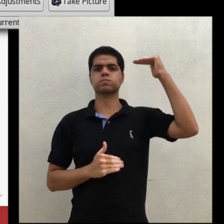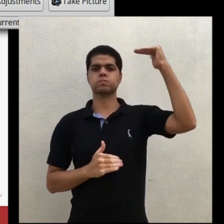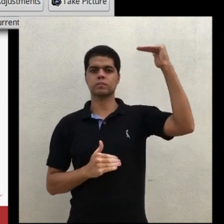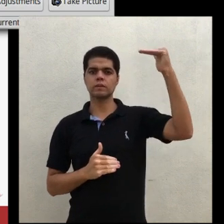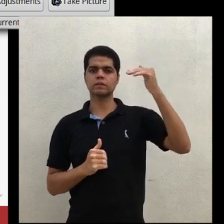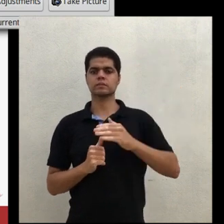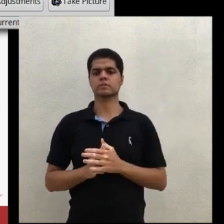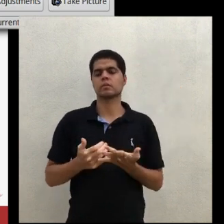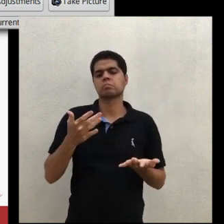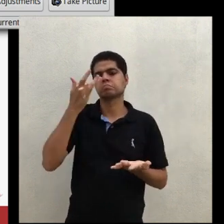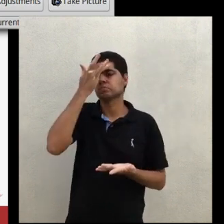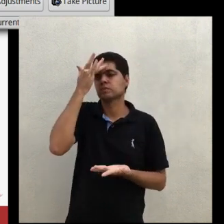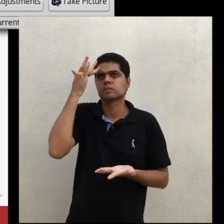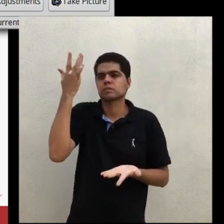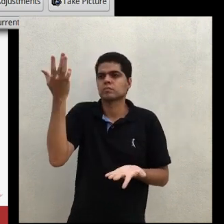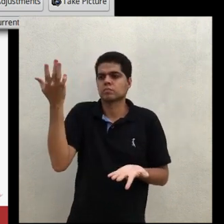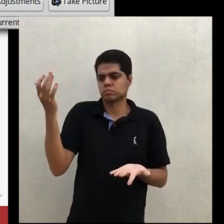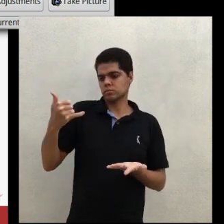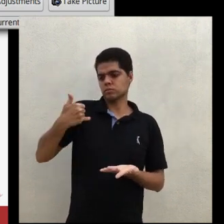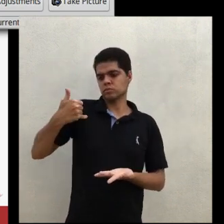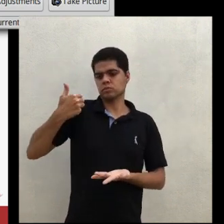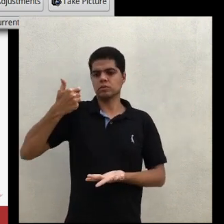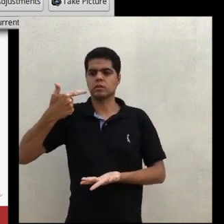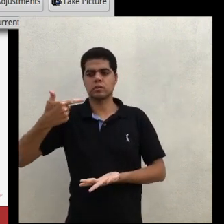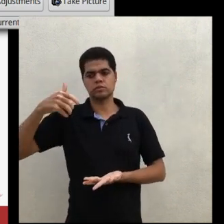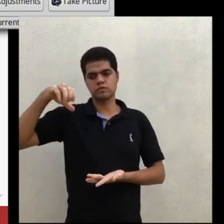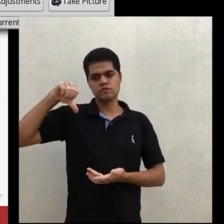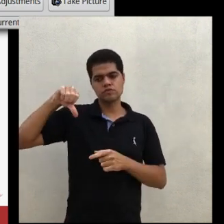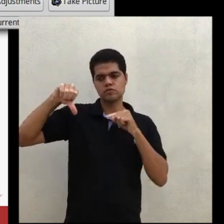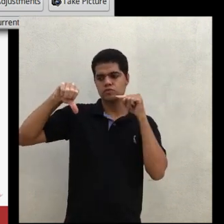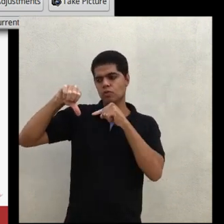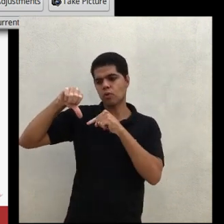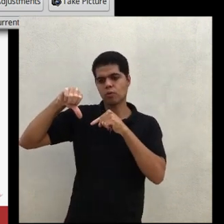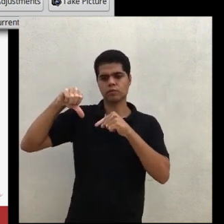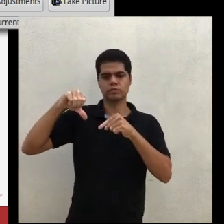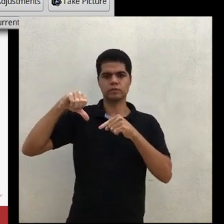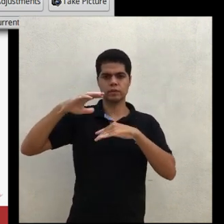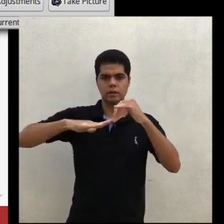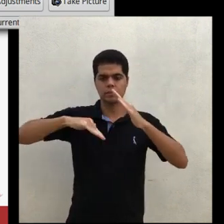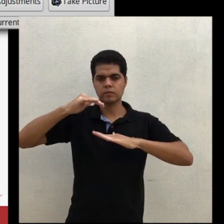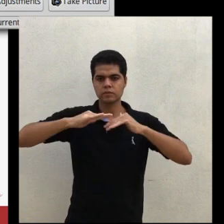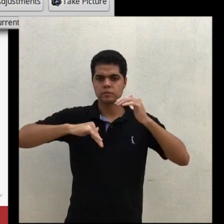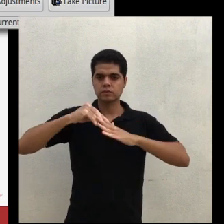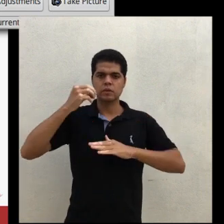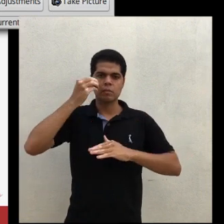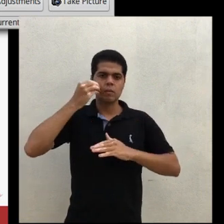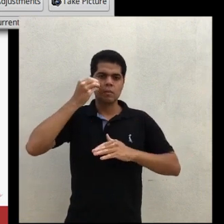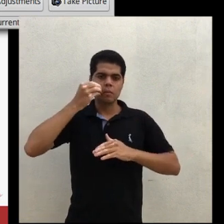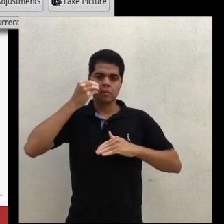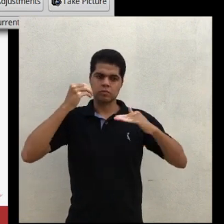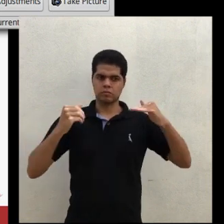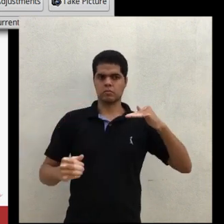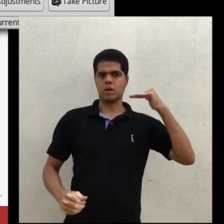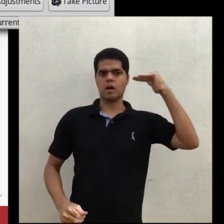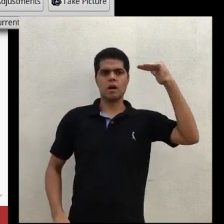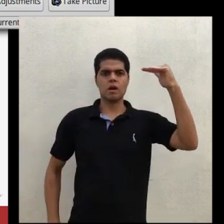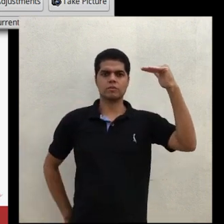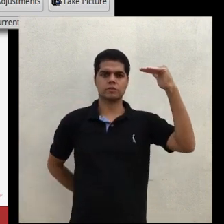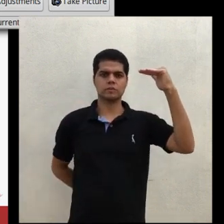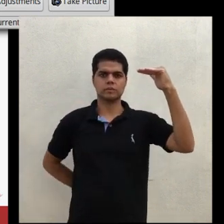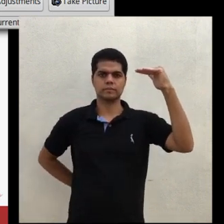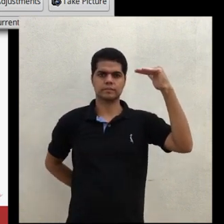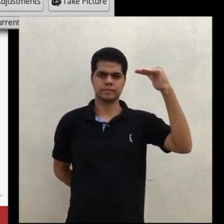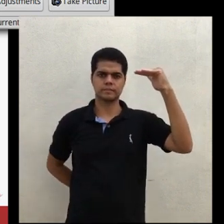probabilidade aqui, ó, é que a sua experiência seja alta. Enquanto que uma pessoa com 30 anos, ele com certeza